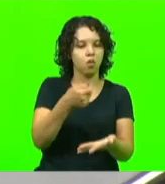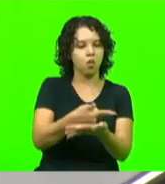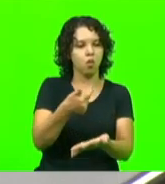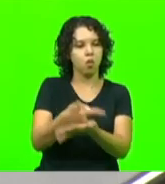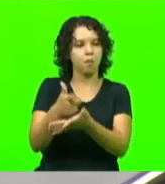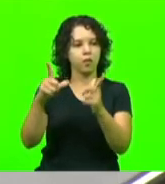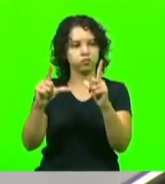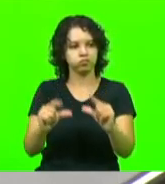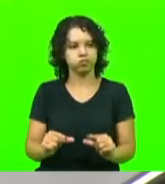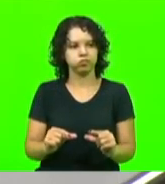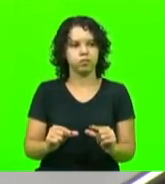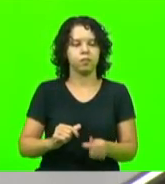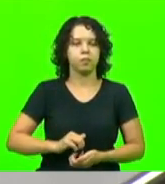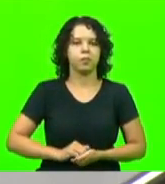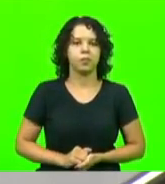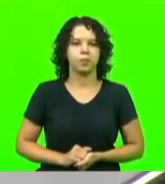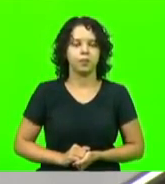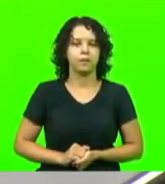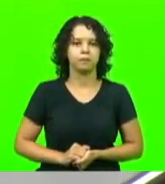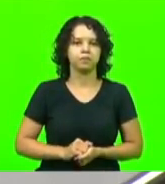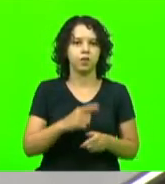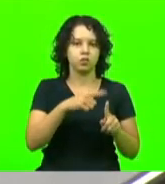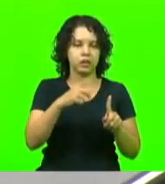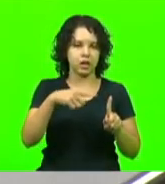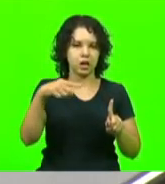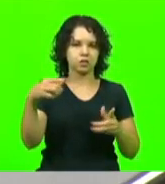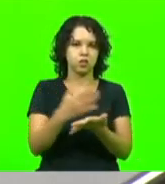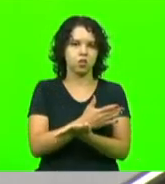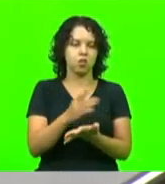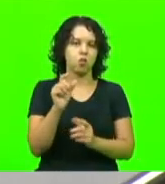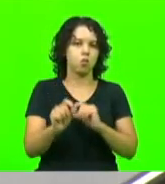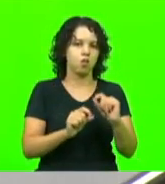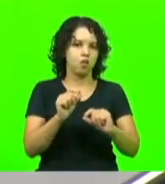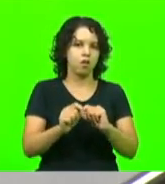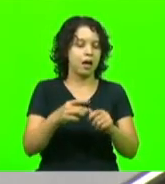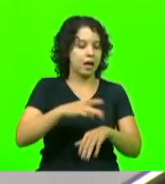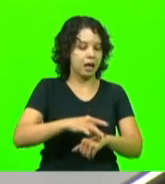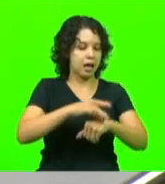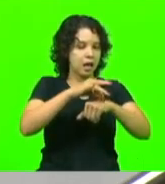aqui. A carne, que em 2015 custava em média